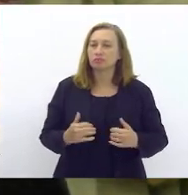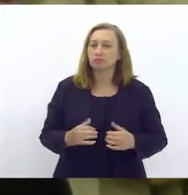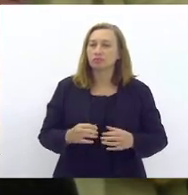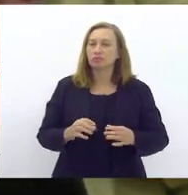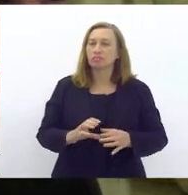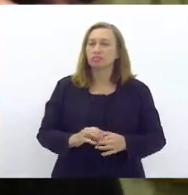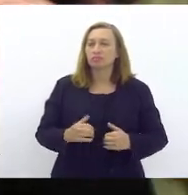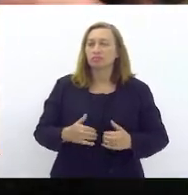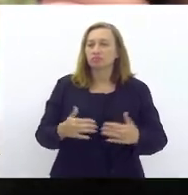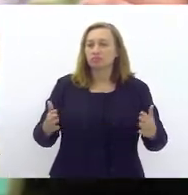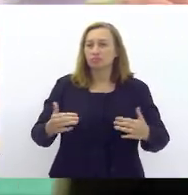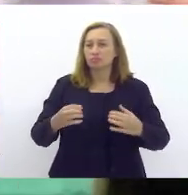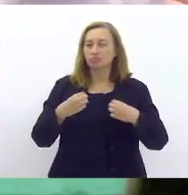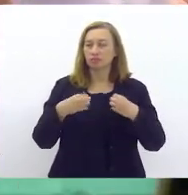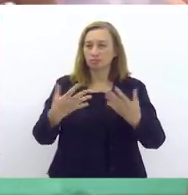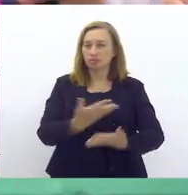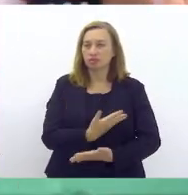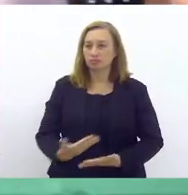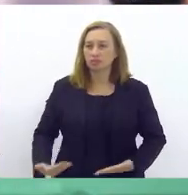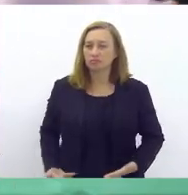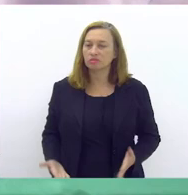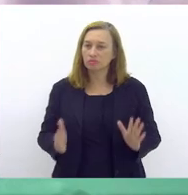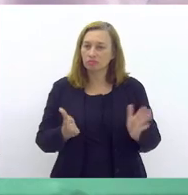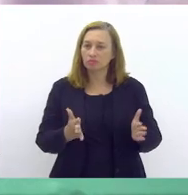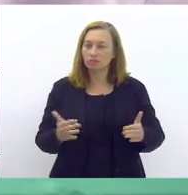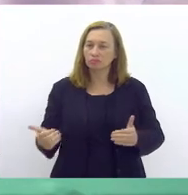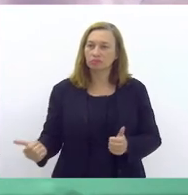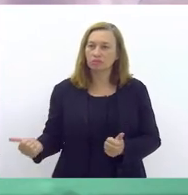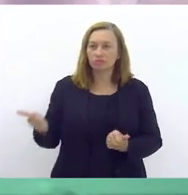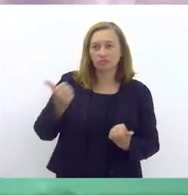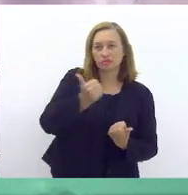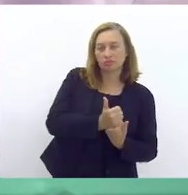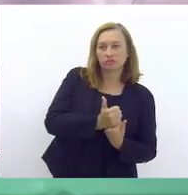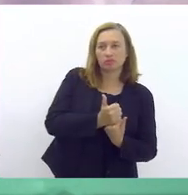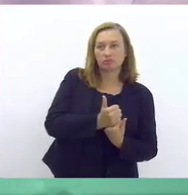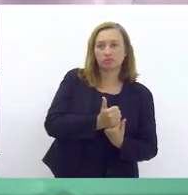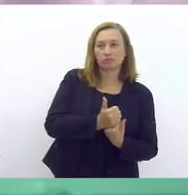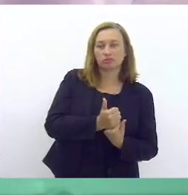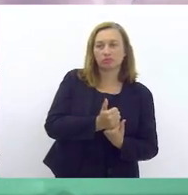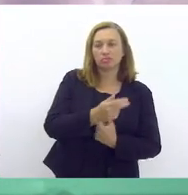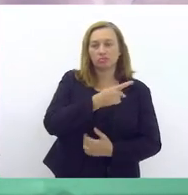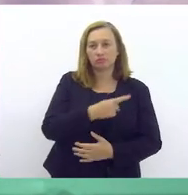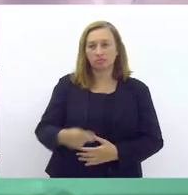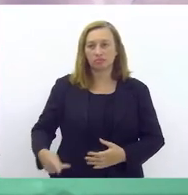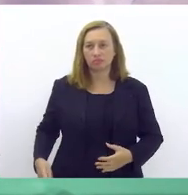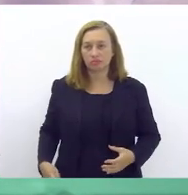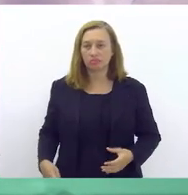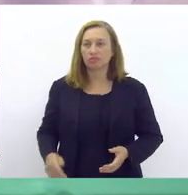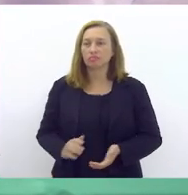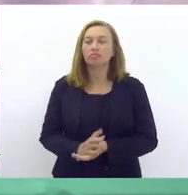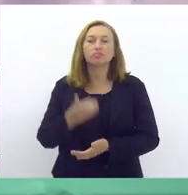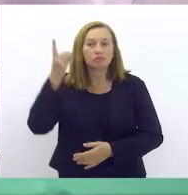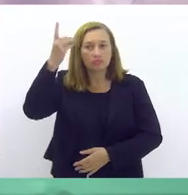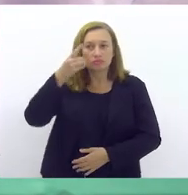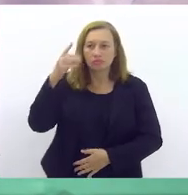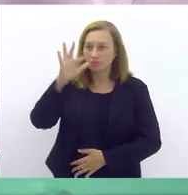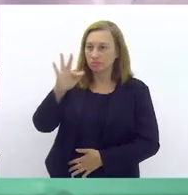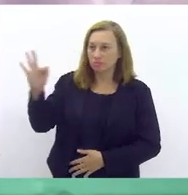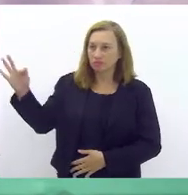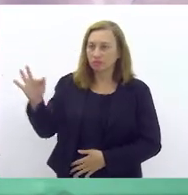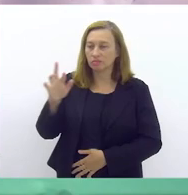audiência pública, mas passo agora a presidência dessa audiência para o deputado federal Raymond.